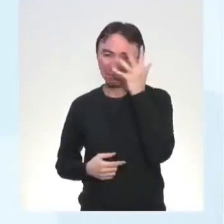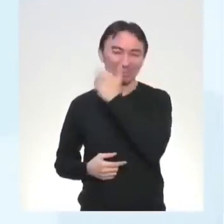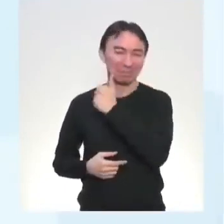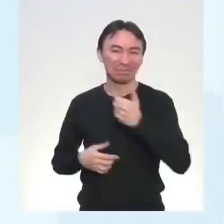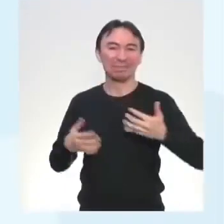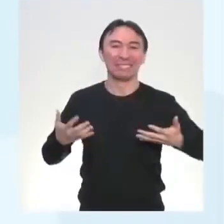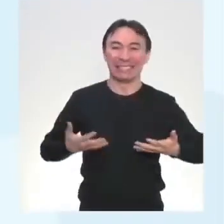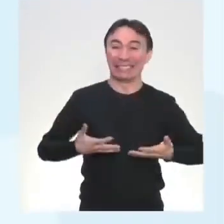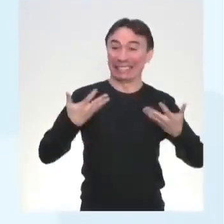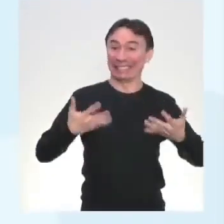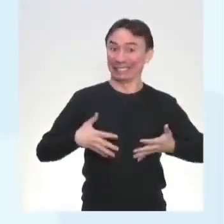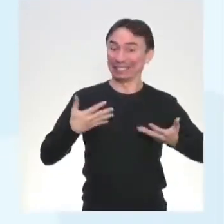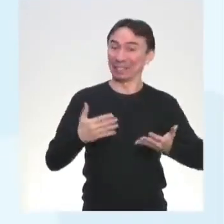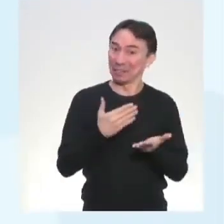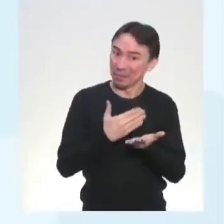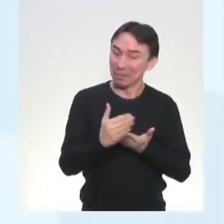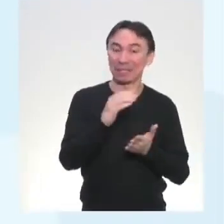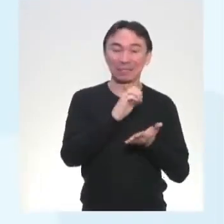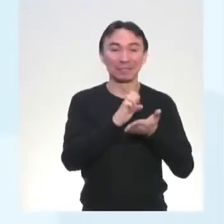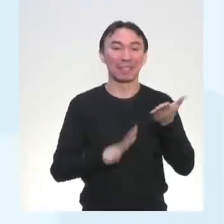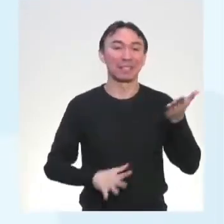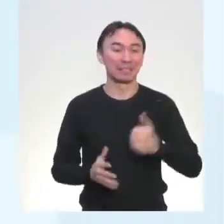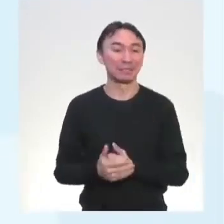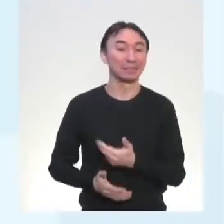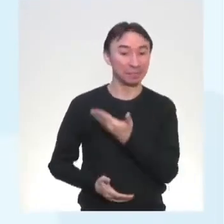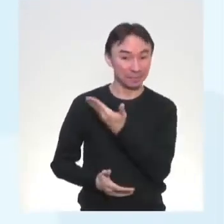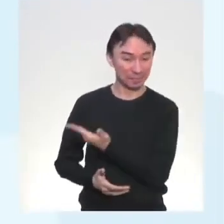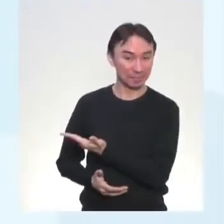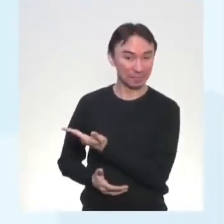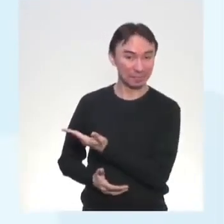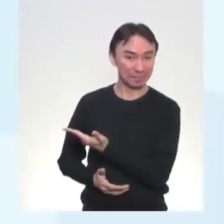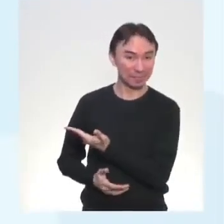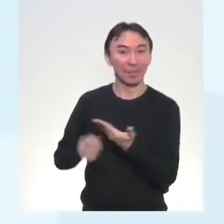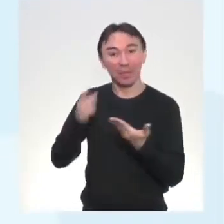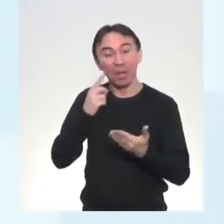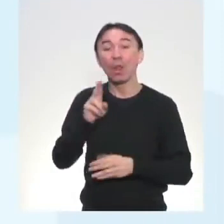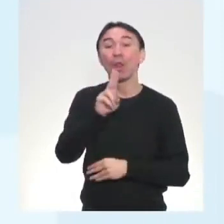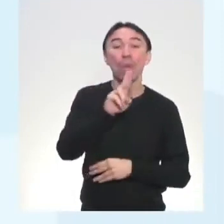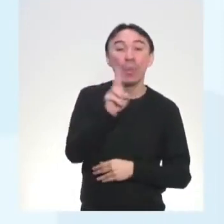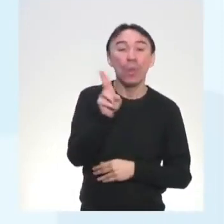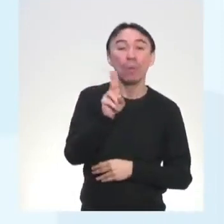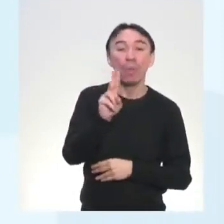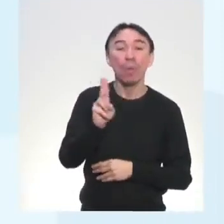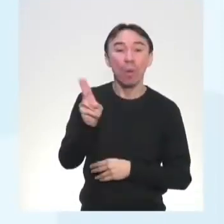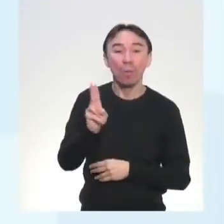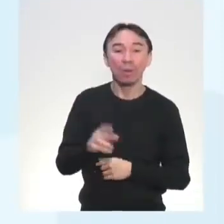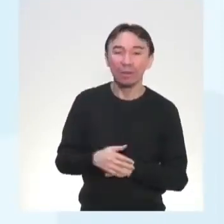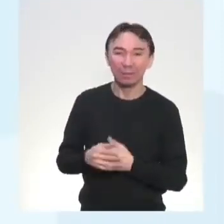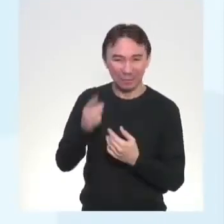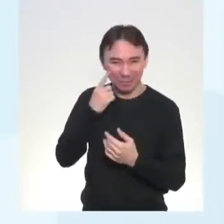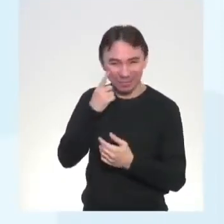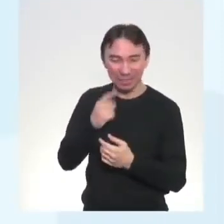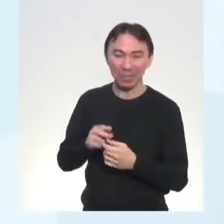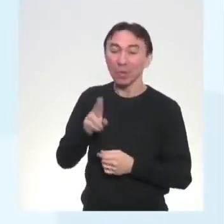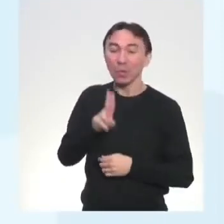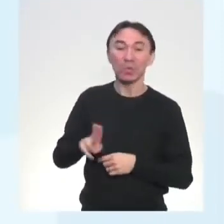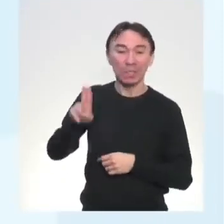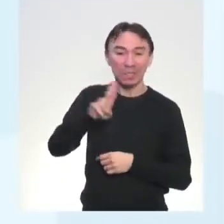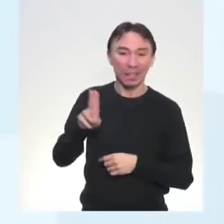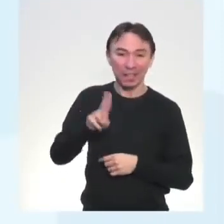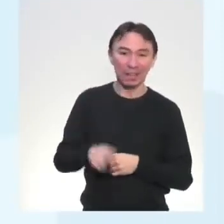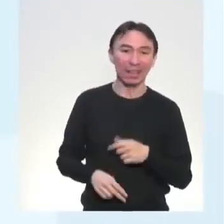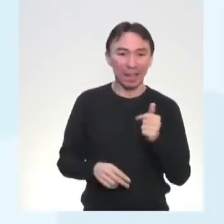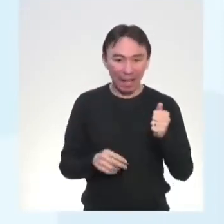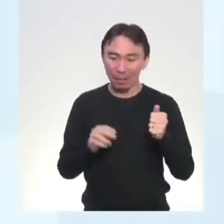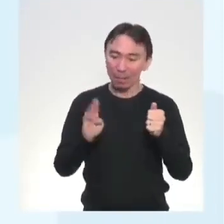animado o exercício, né? Nomeie os segmentos a seguir utilizando uma dessas notações, né?